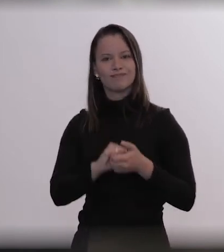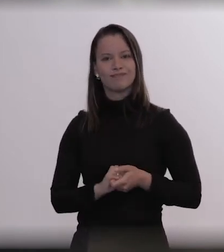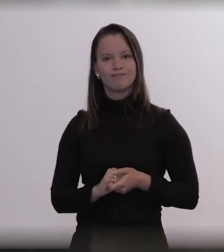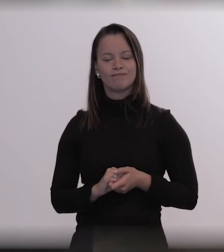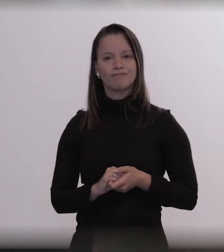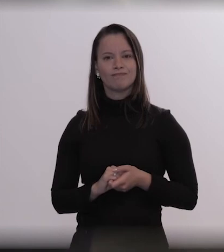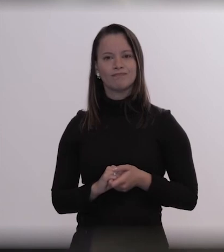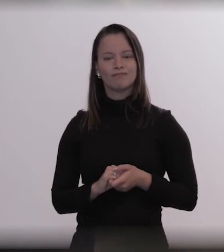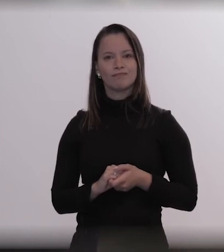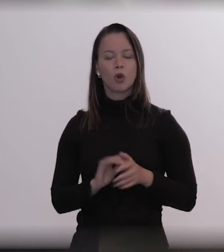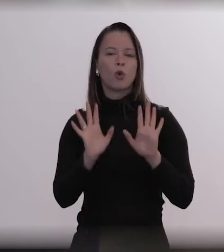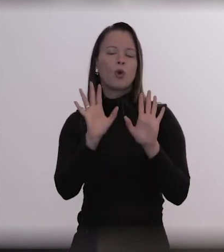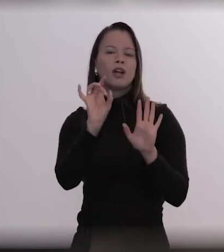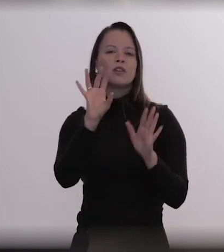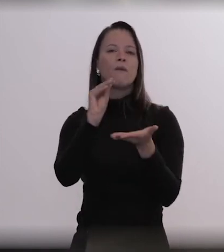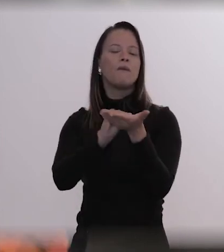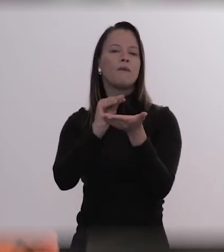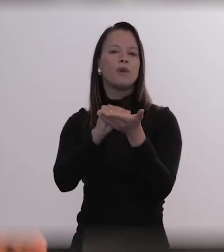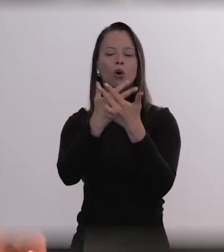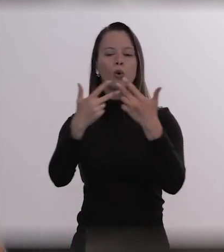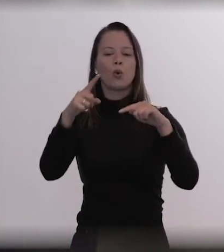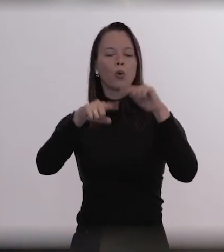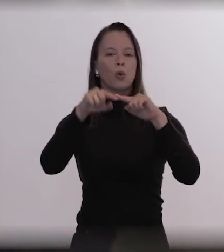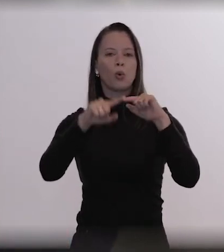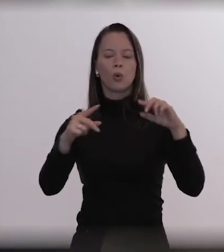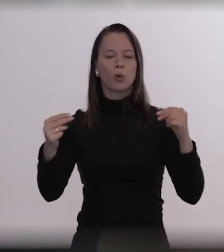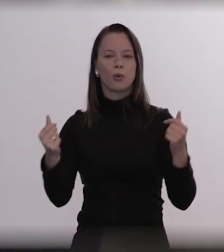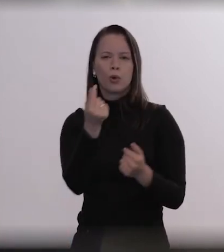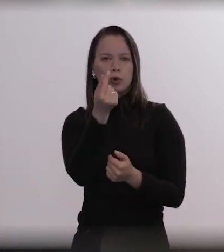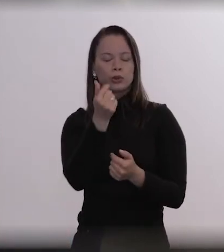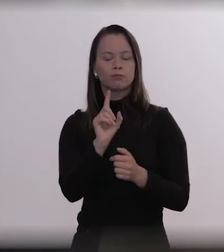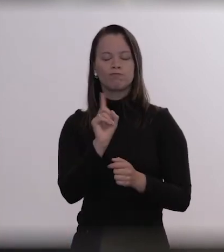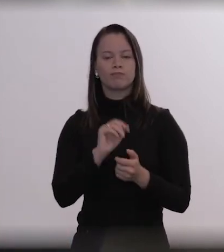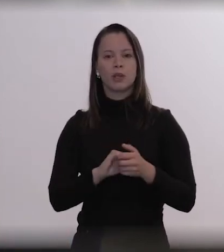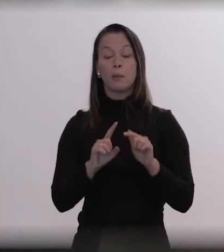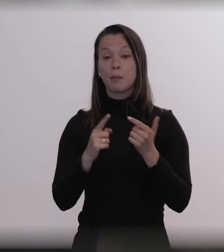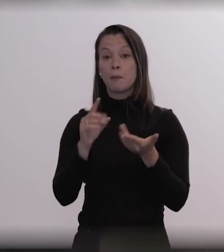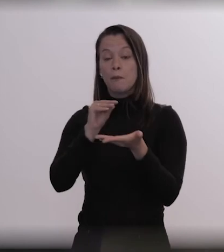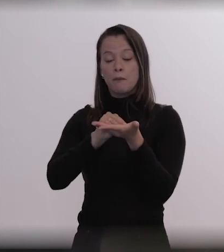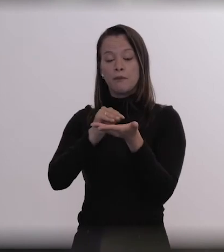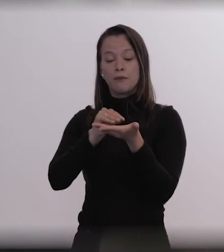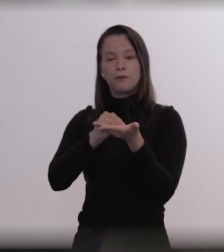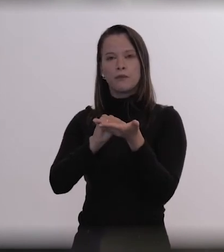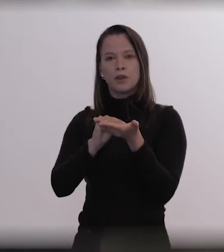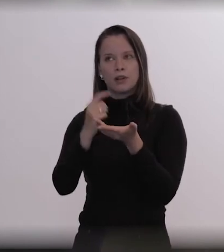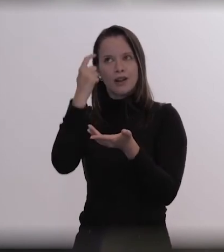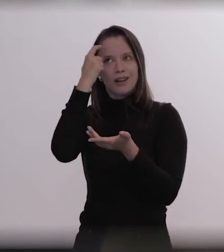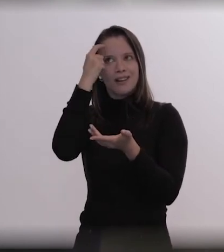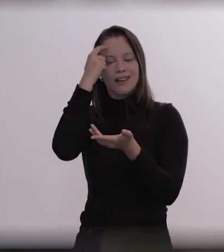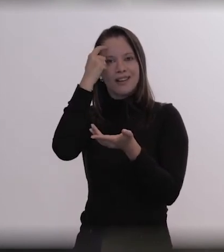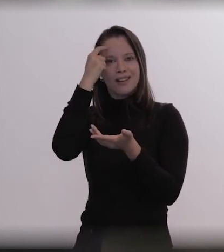não é apenas nada falta no sentido material, né? Quando nada falta também no sentido